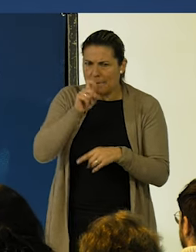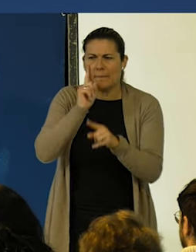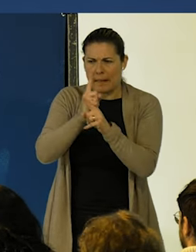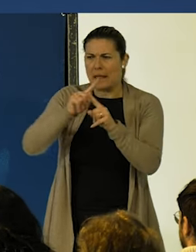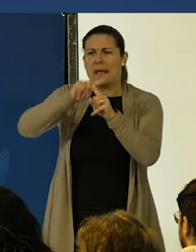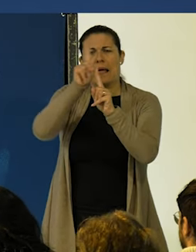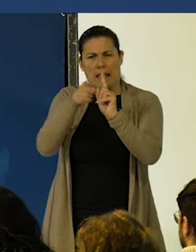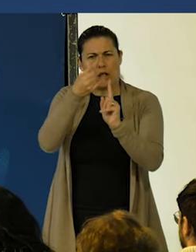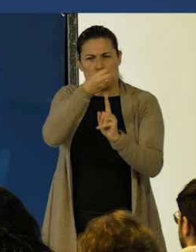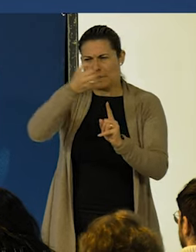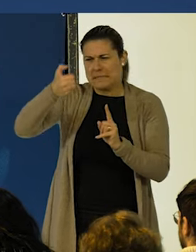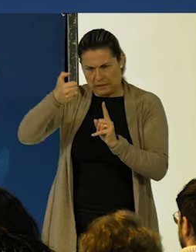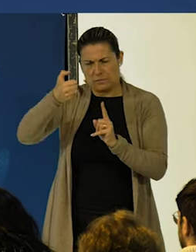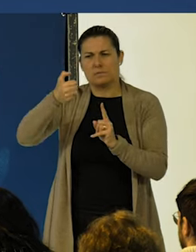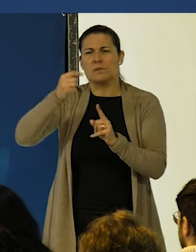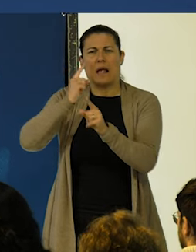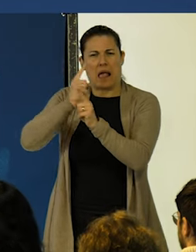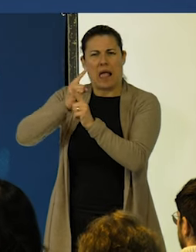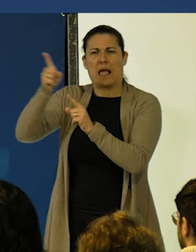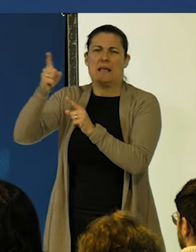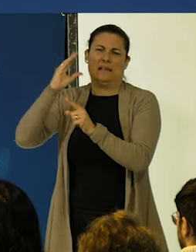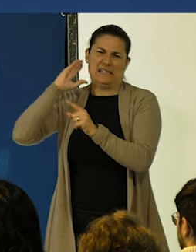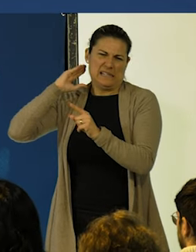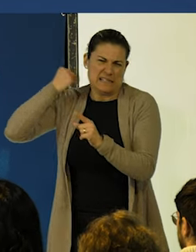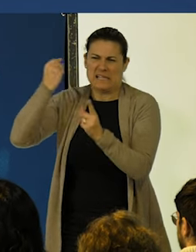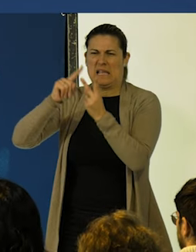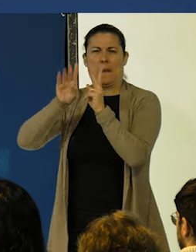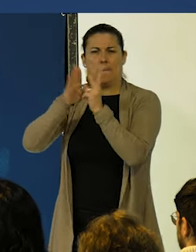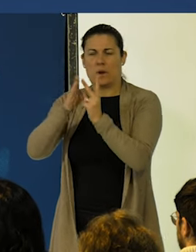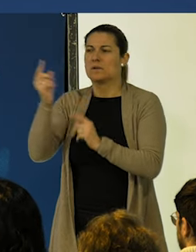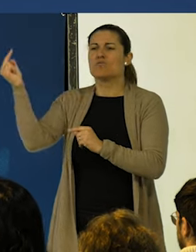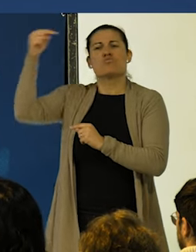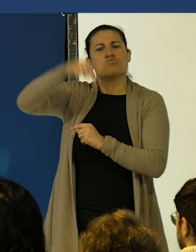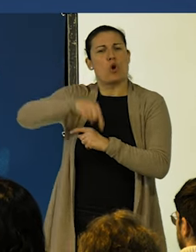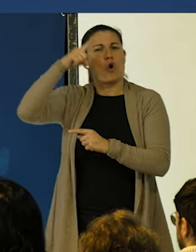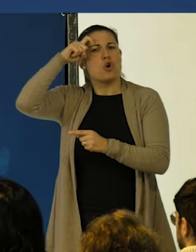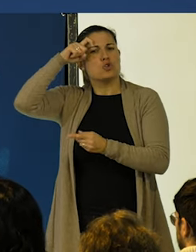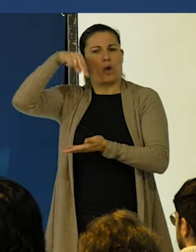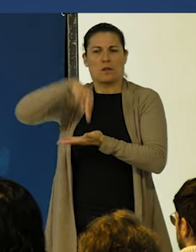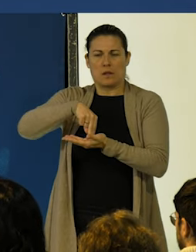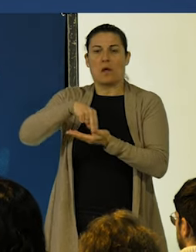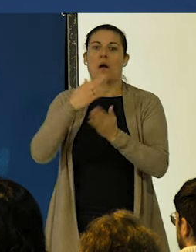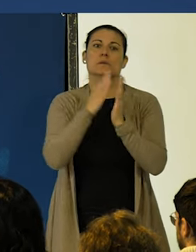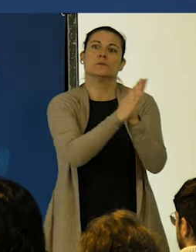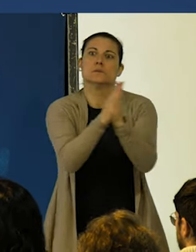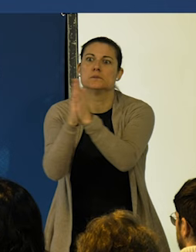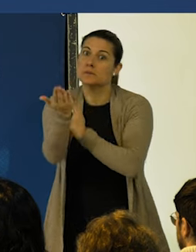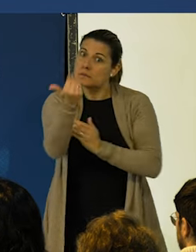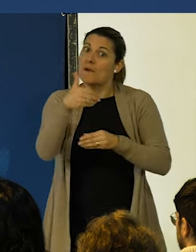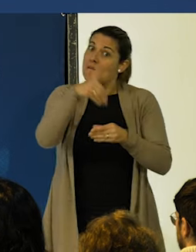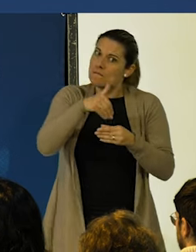2005, quando, para acabar com as trapalhadas de Santana e Portas, veio José Sócrates, desdobrado em apelos ao voto